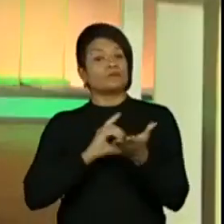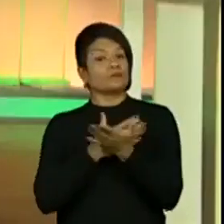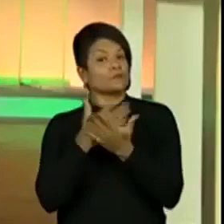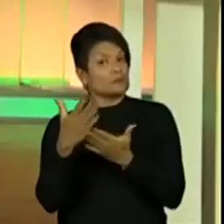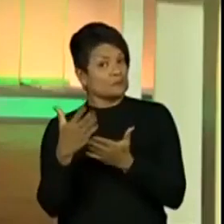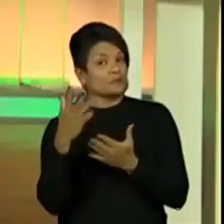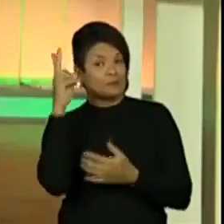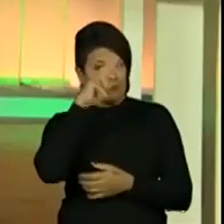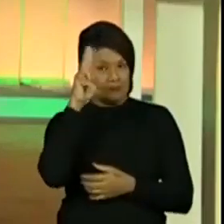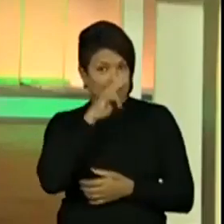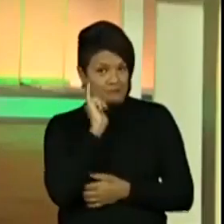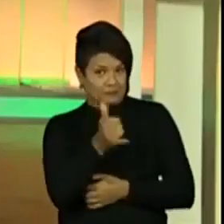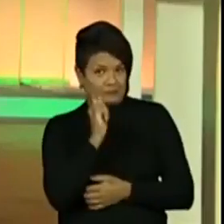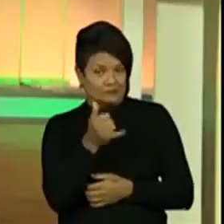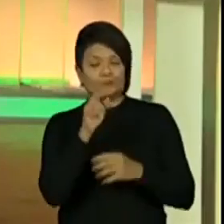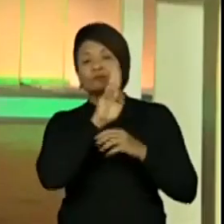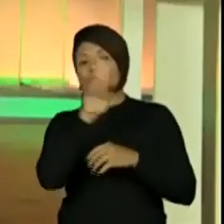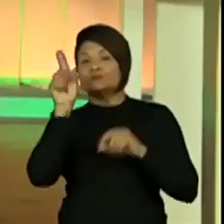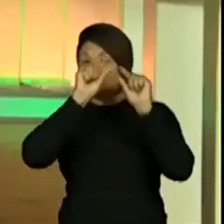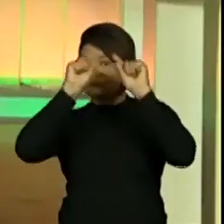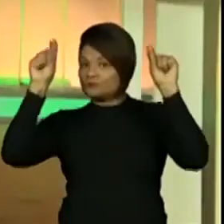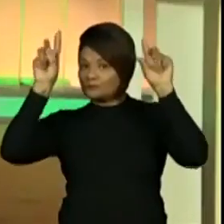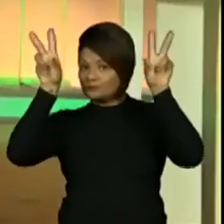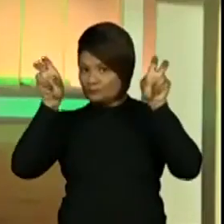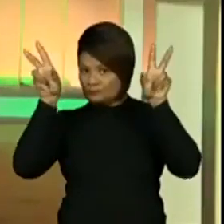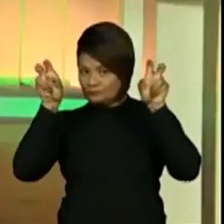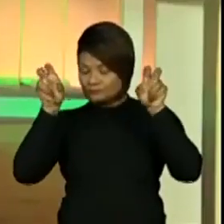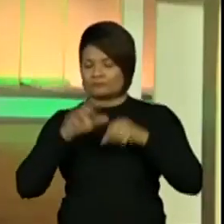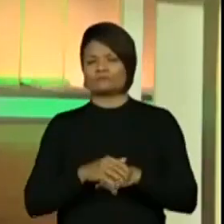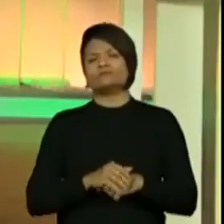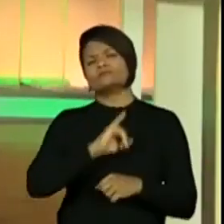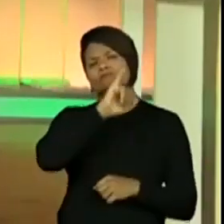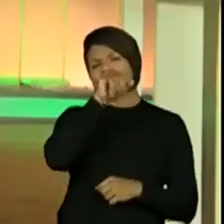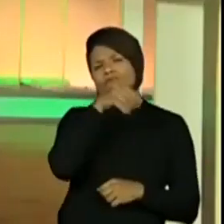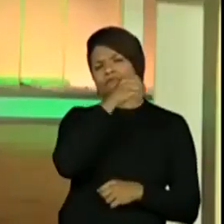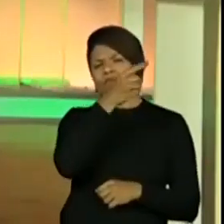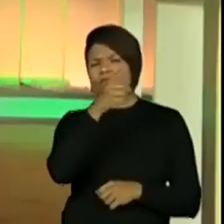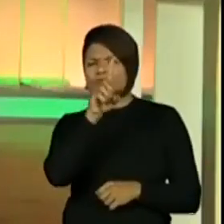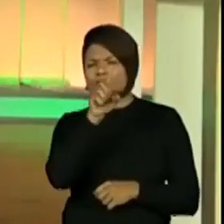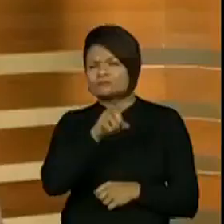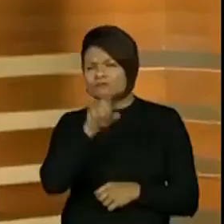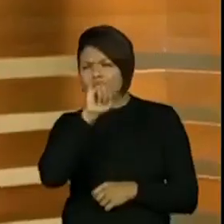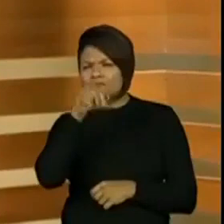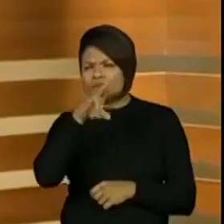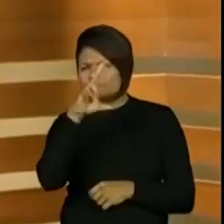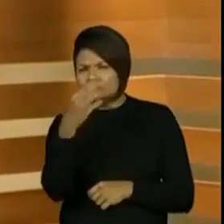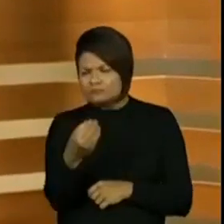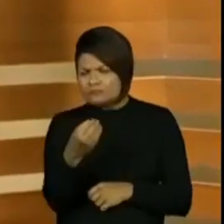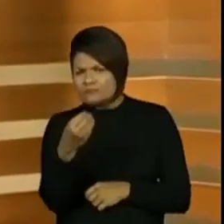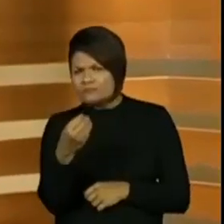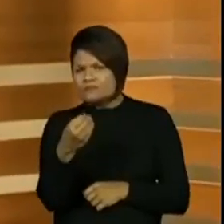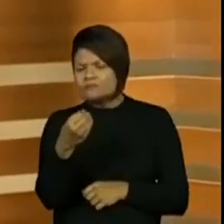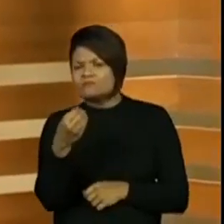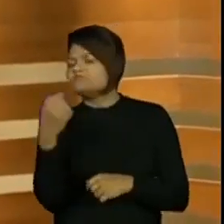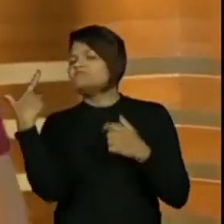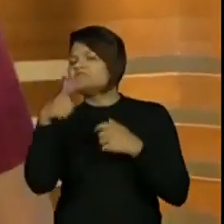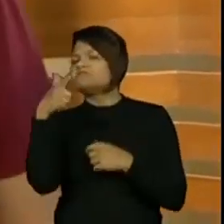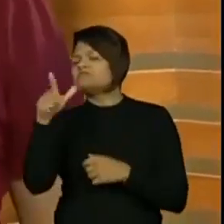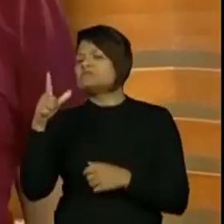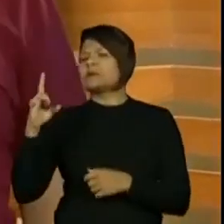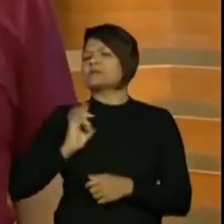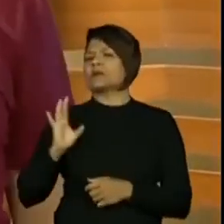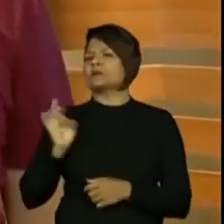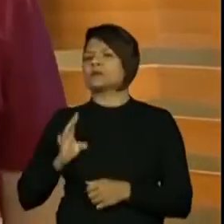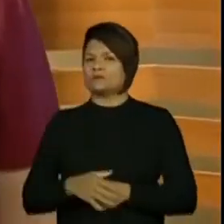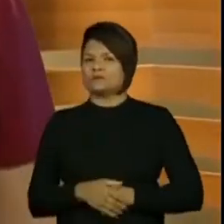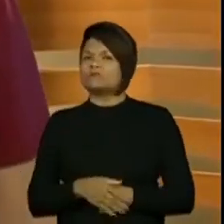nossa história, o nome dela é Joãozinho Sem Medo. Eu queria perguntar para você que está aí do outro lado, se você conhece